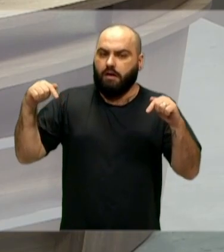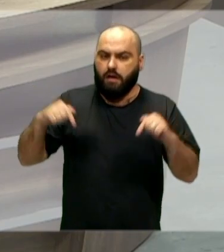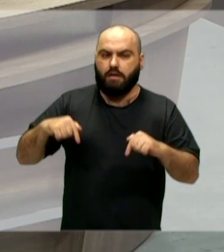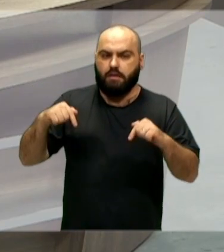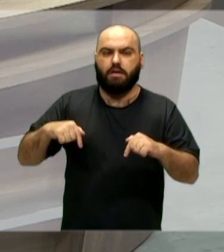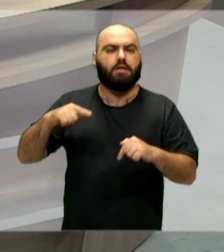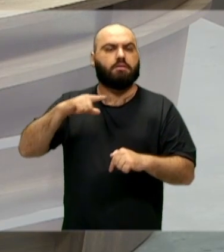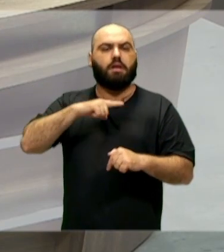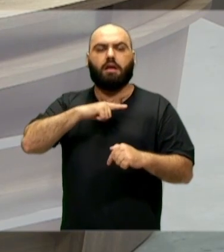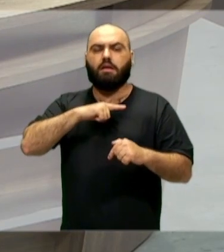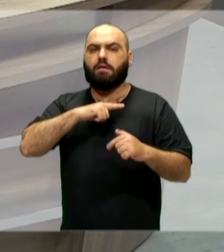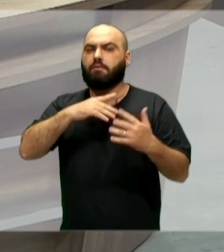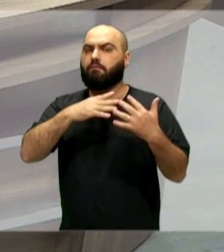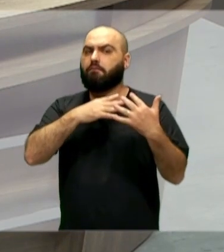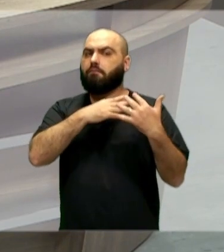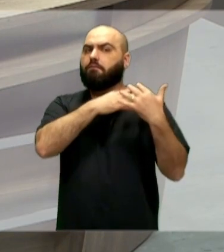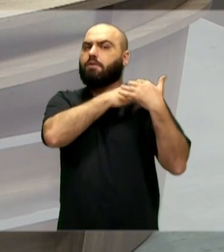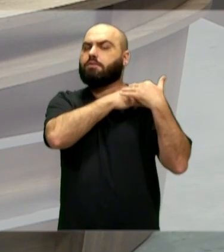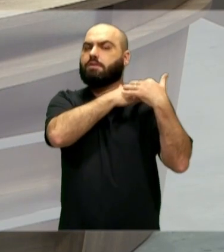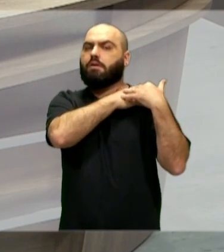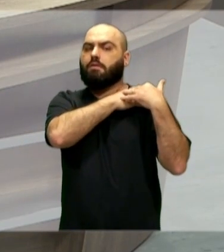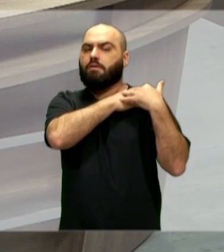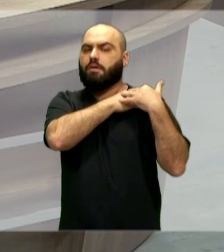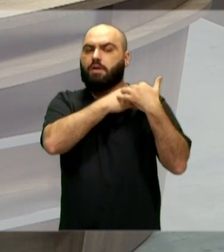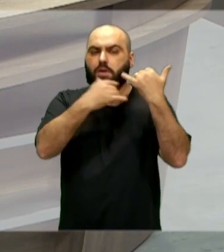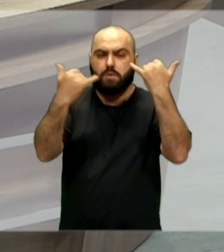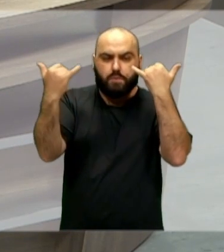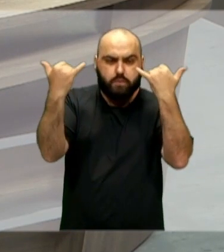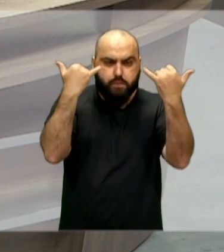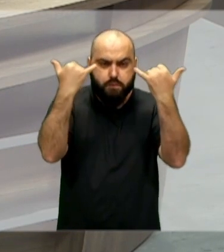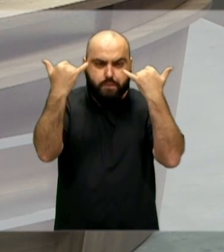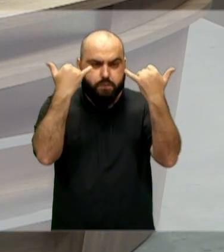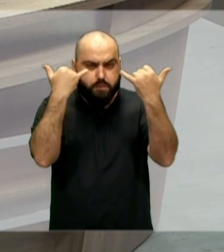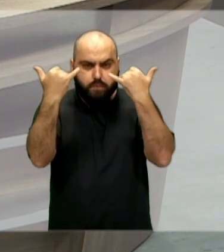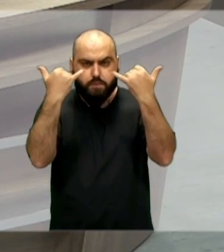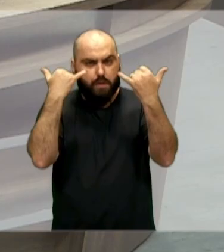de informar e de bem informar, mas também um pouco de